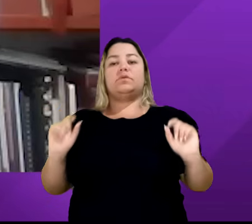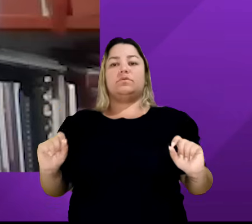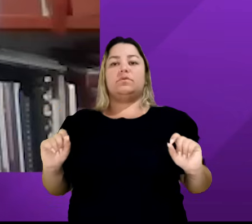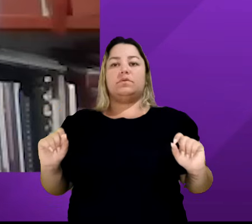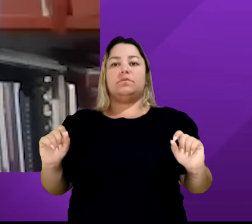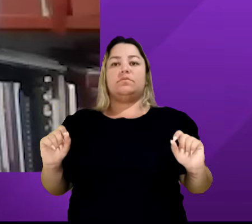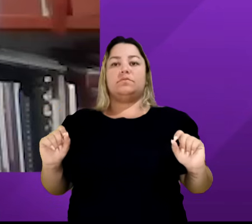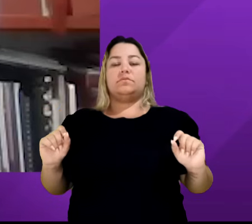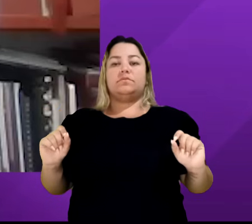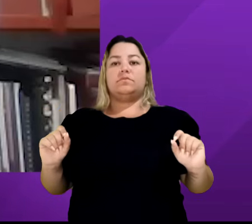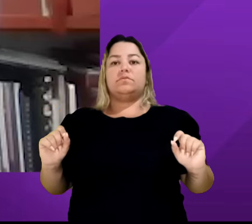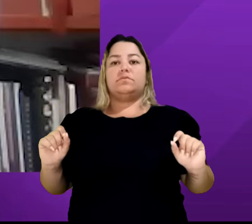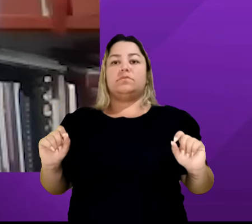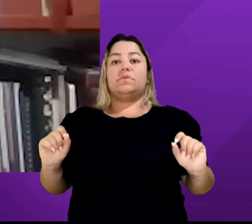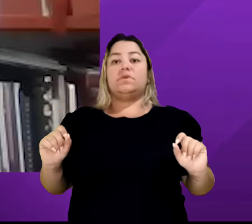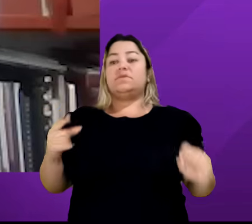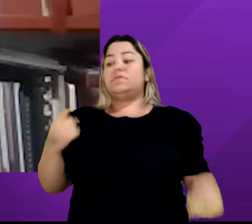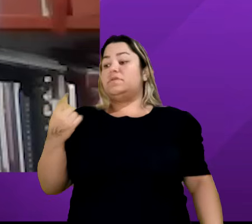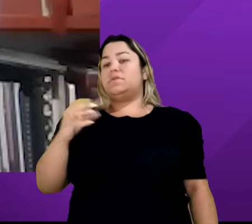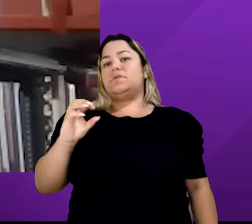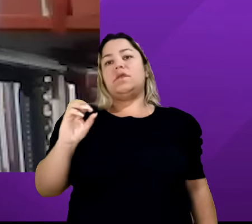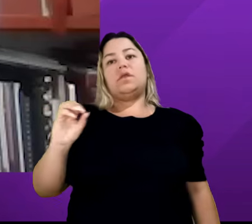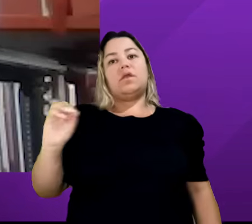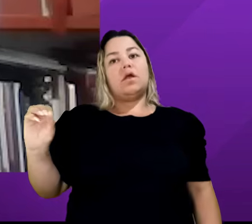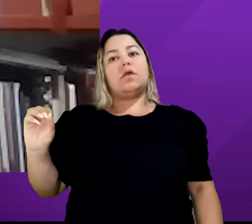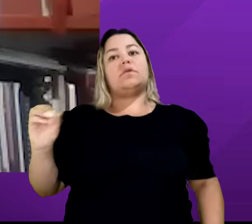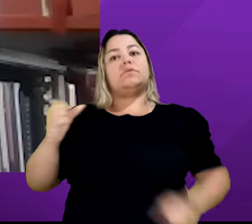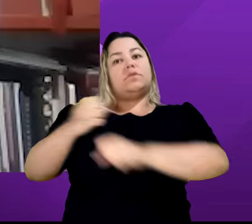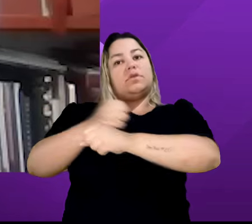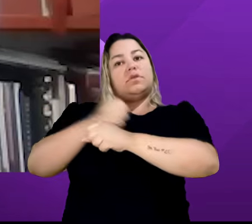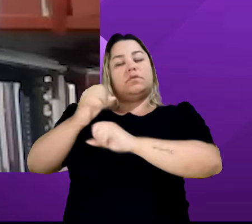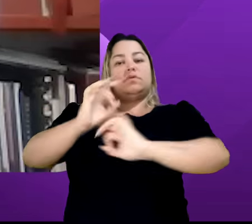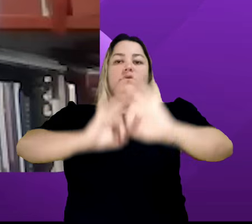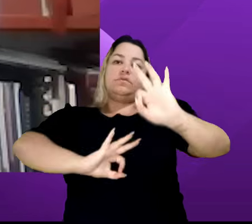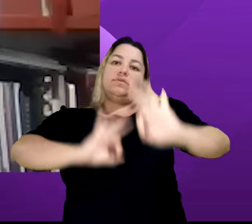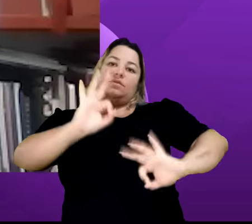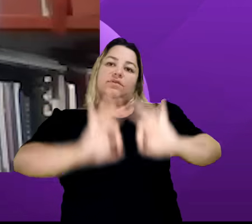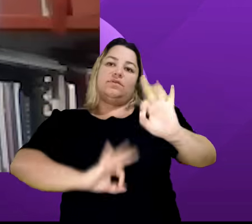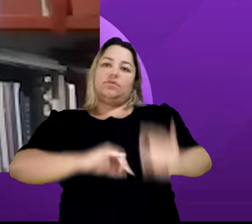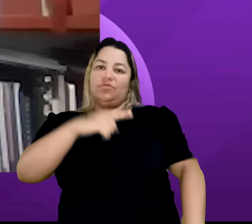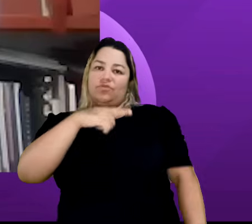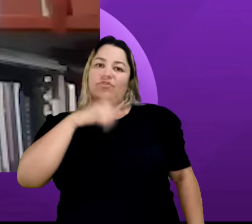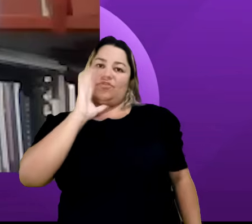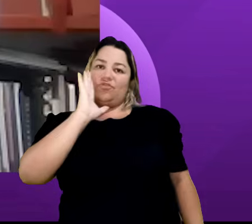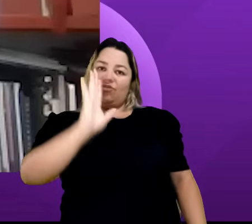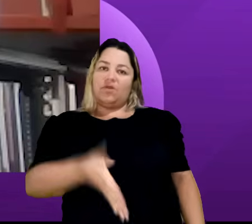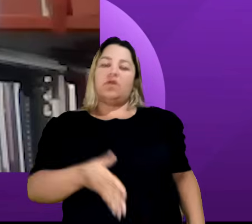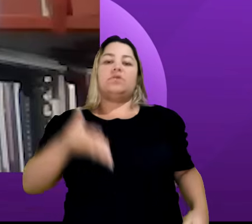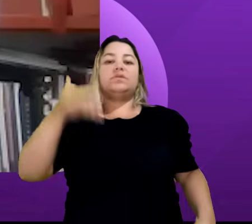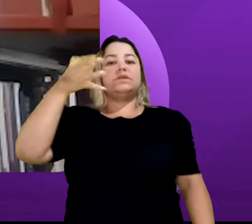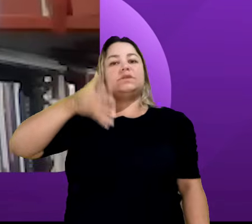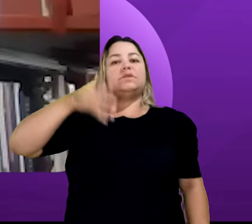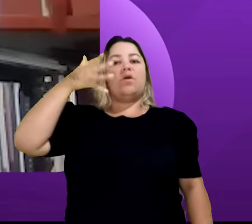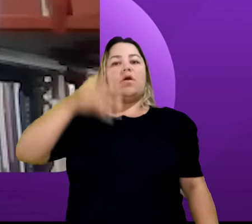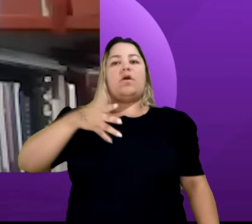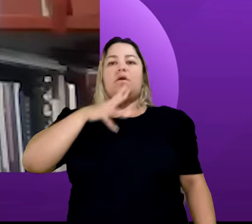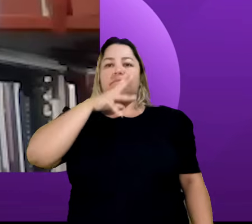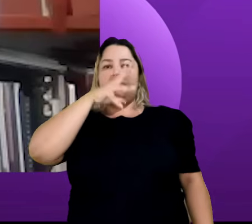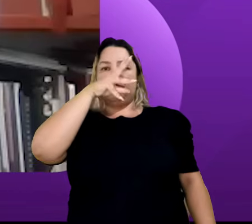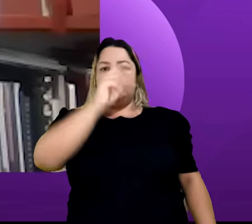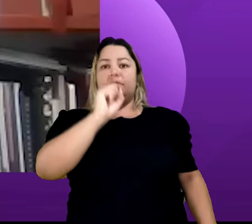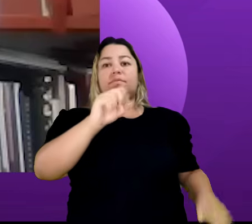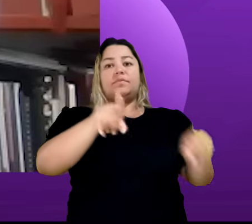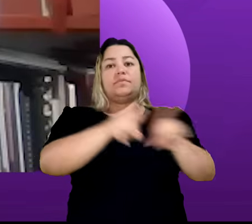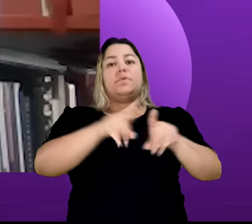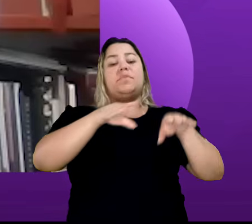quase 100 anos de organização e tinha já uma discussão muito forte dessa questão da igualdade entre